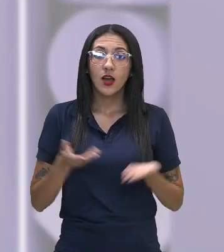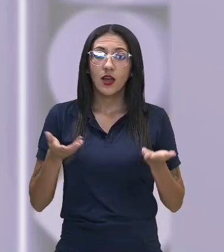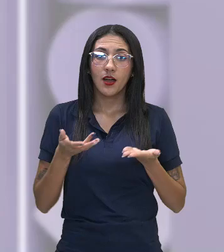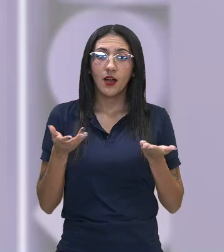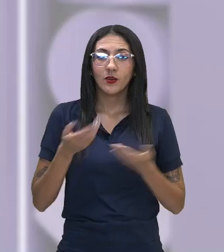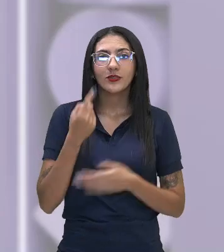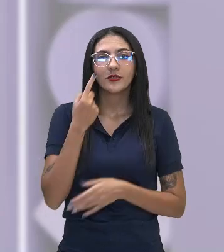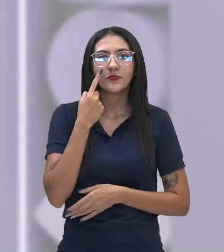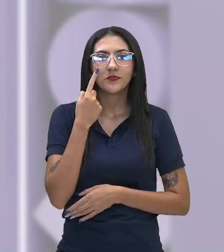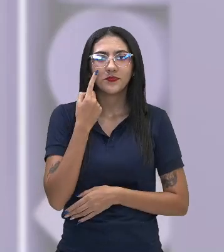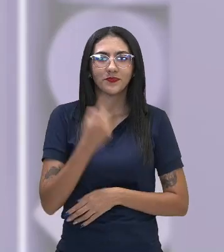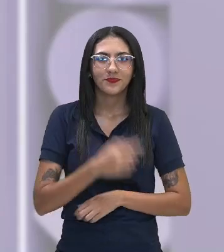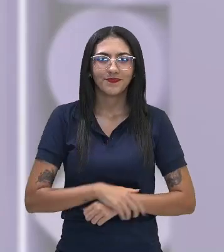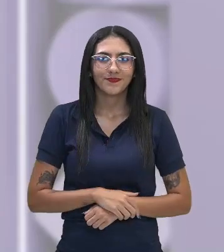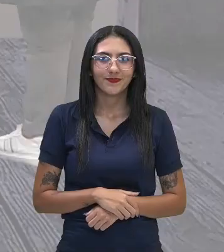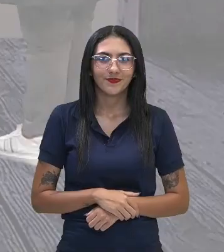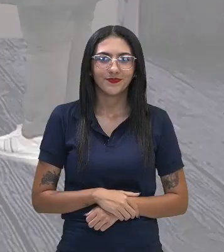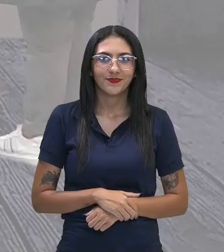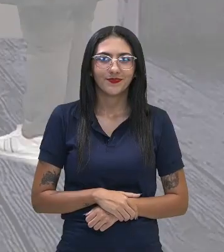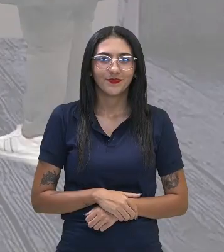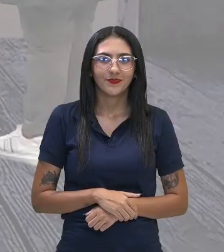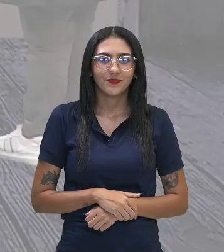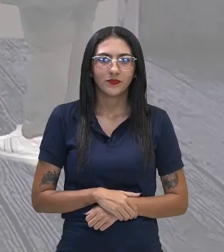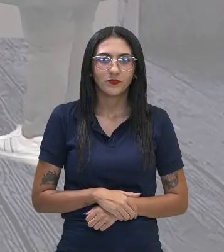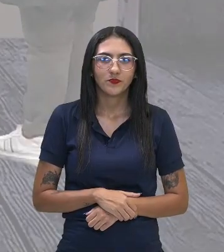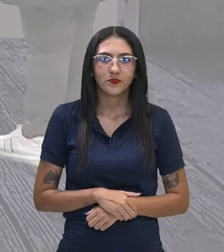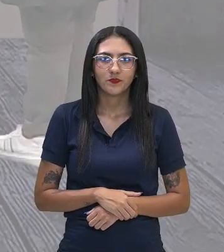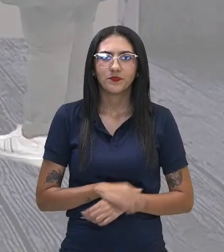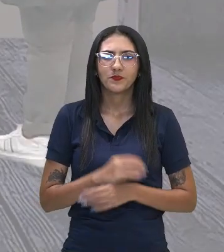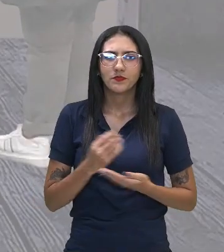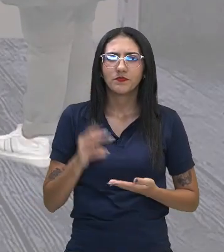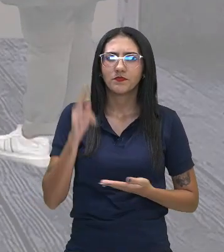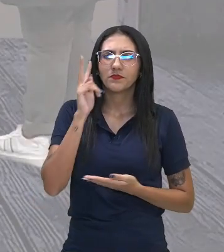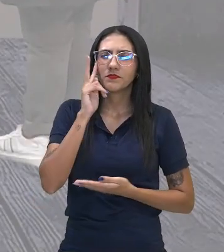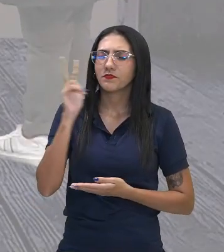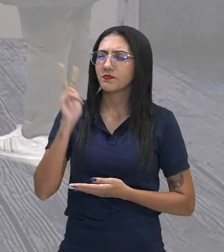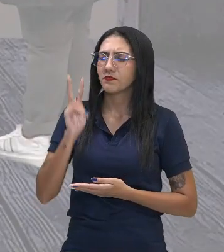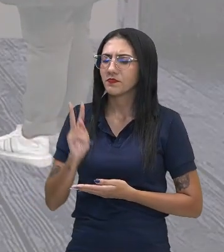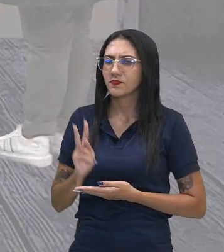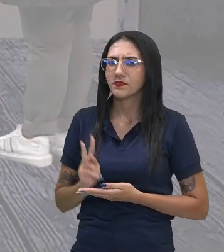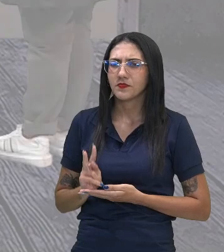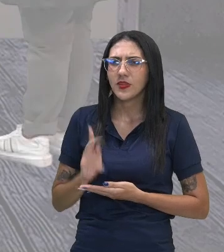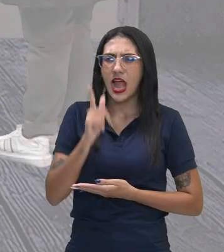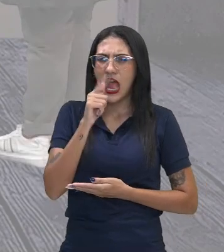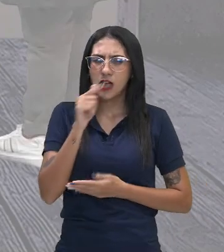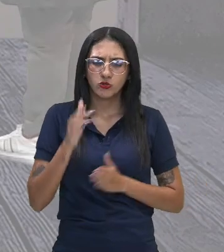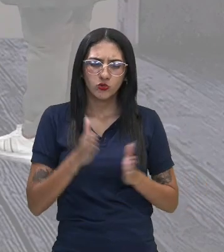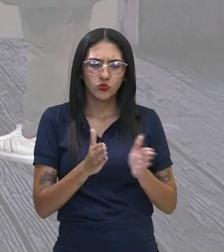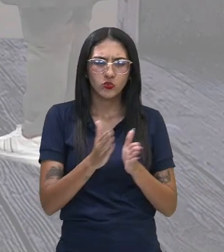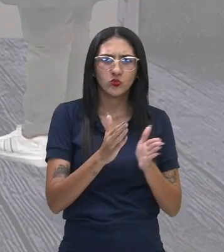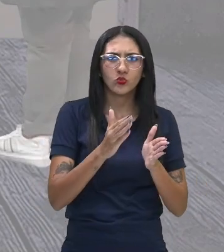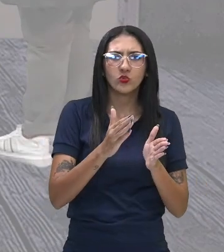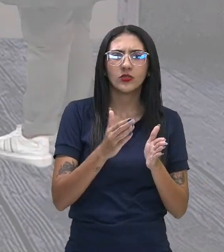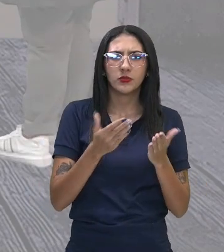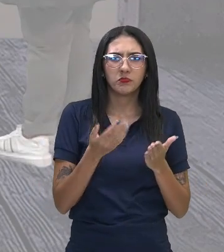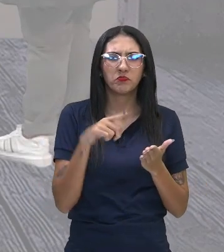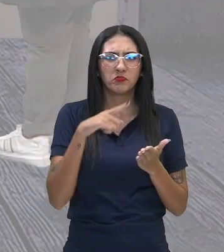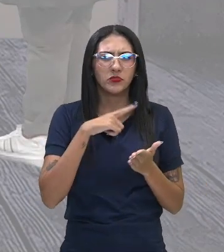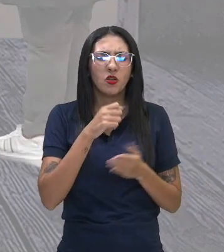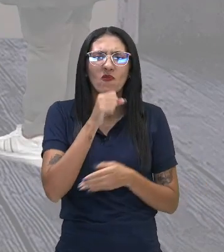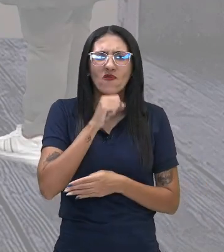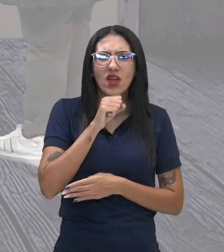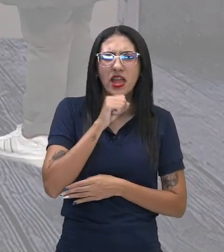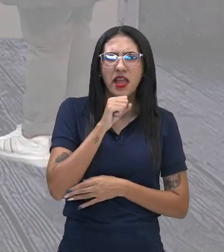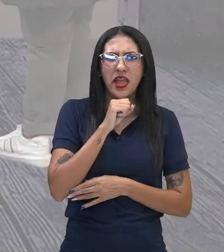um pequeno passeio. Era uma vez, nas águas escuras deste rio, um jovem belo e misterioso que aparecia